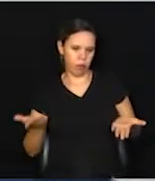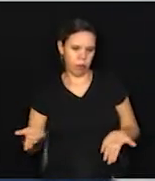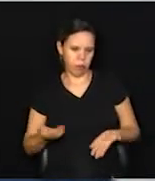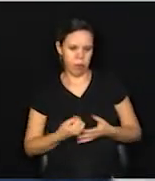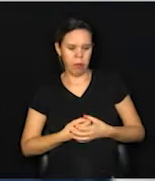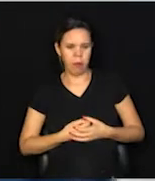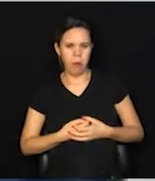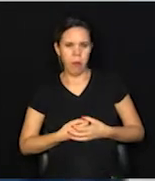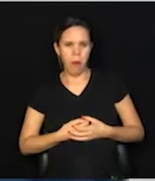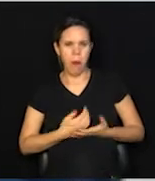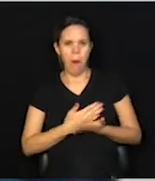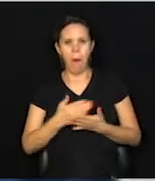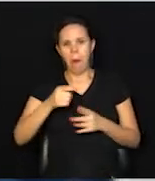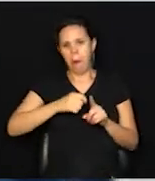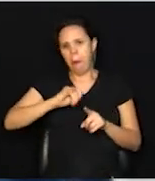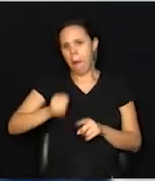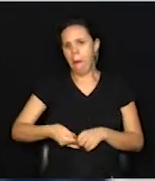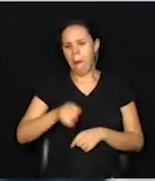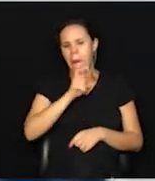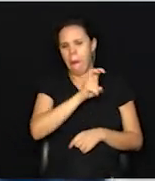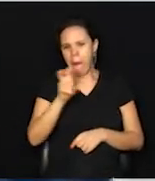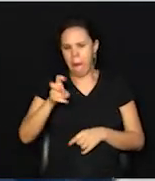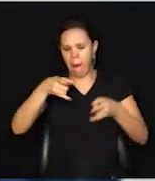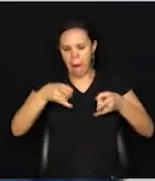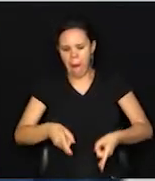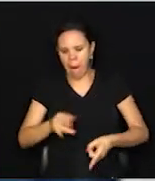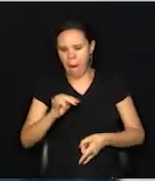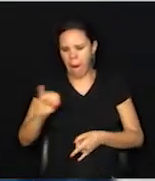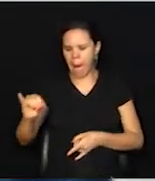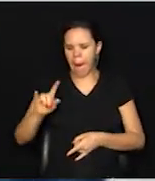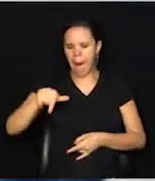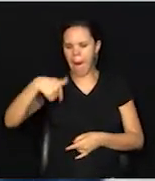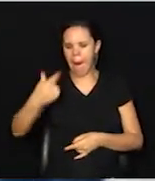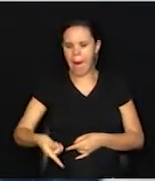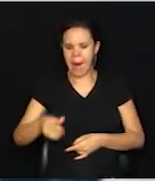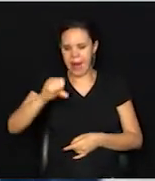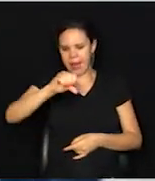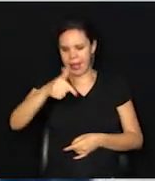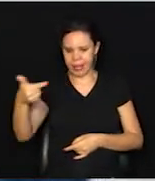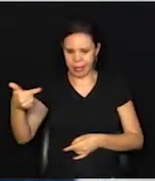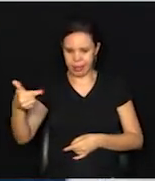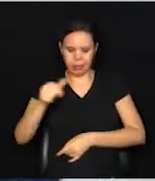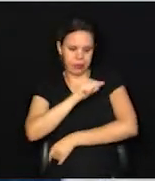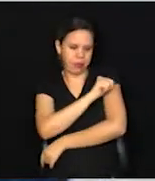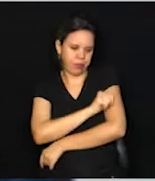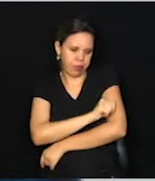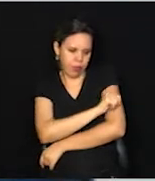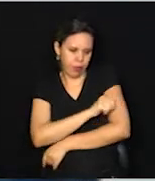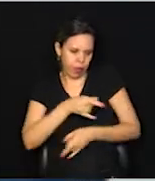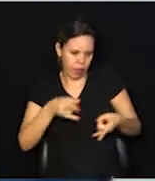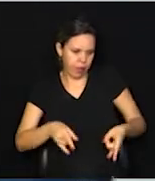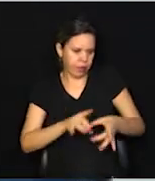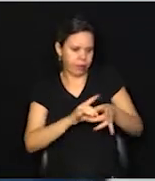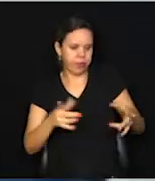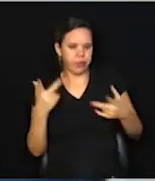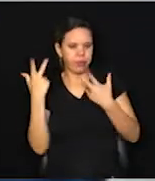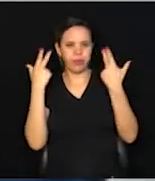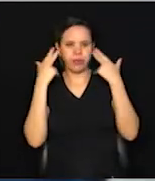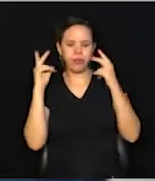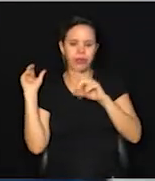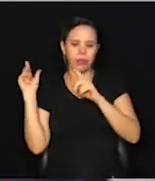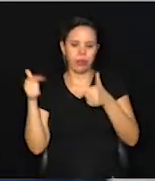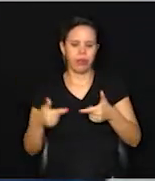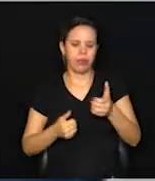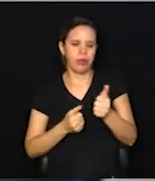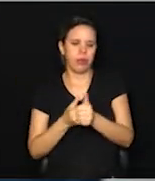nós começamos em janeiro com 55 leitos de UTI e 92 leitos de enfermaria. Mais ou menos aquilo que acompanhou o